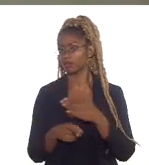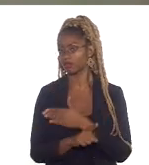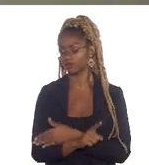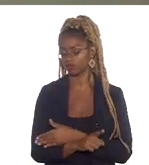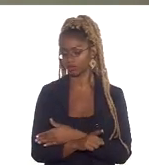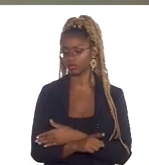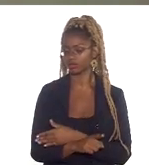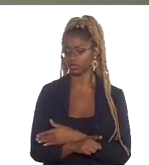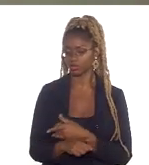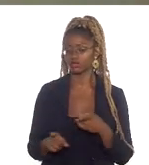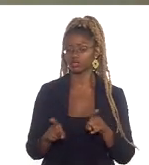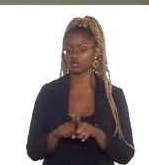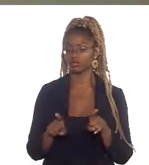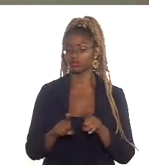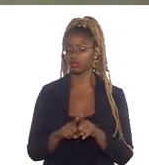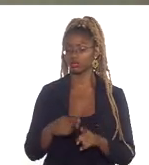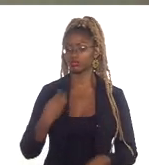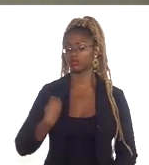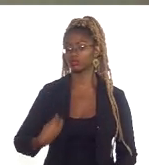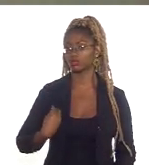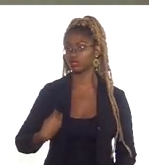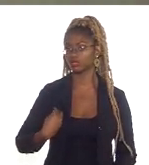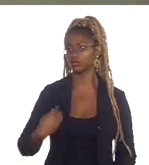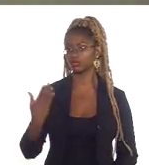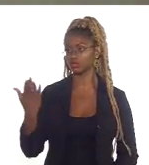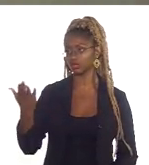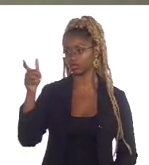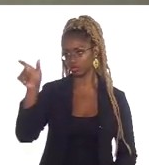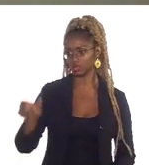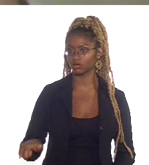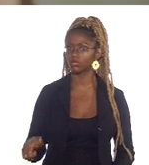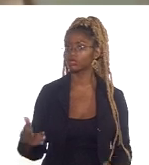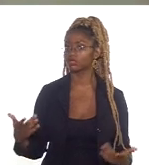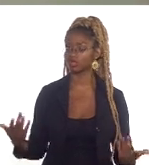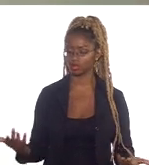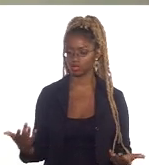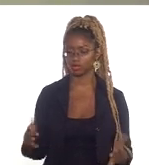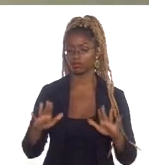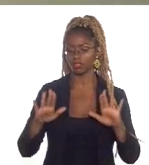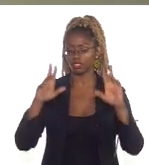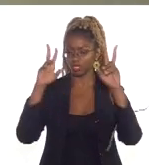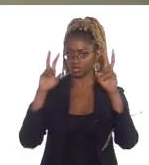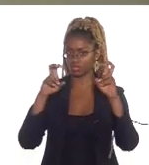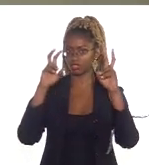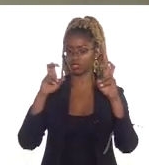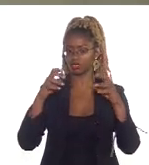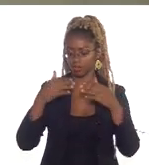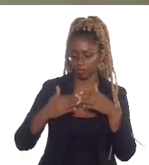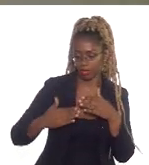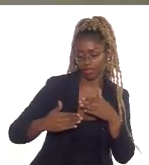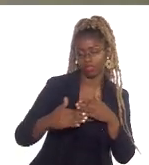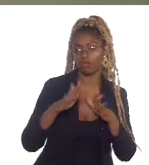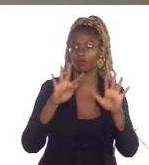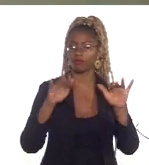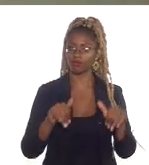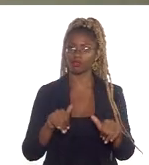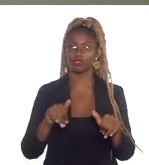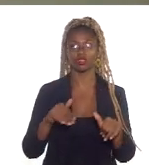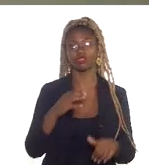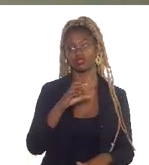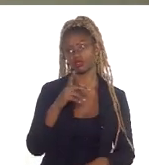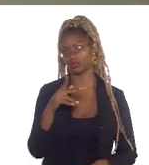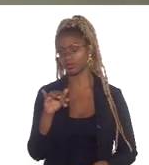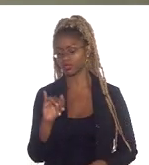com a participação e discussão de Vossa Senhoria. Mas será um tema mais para o final da nossa